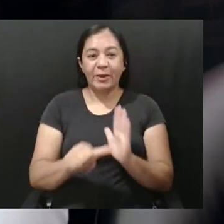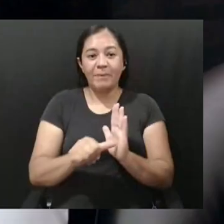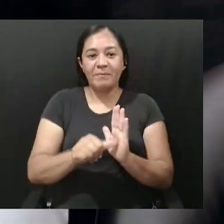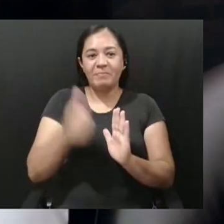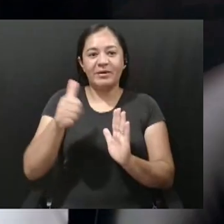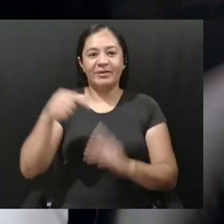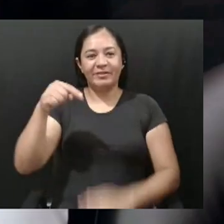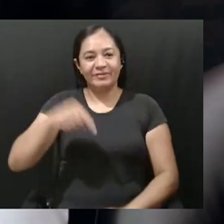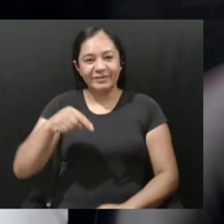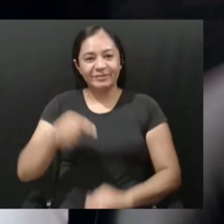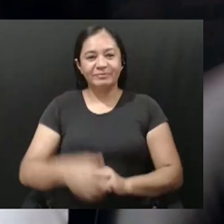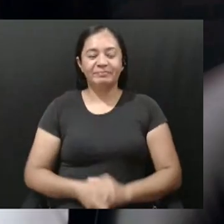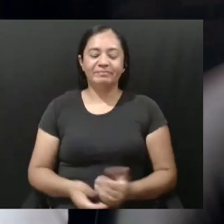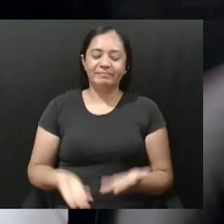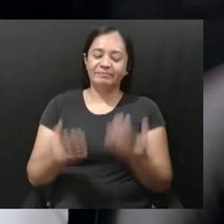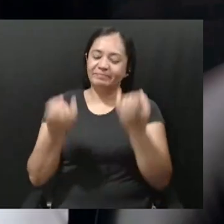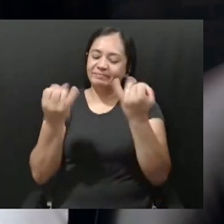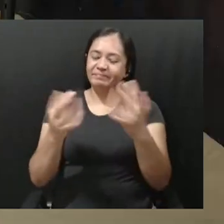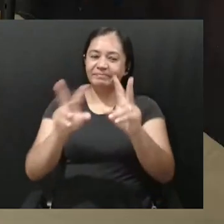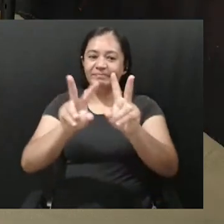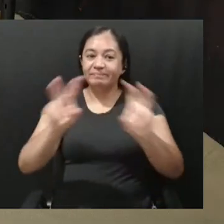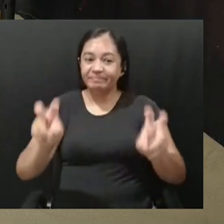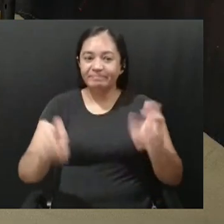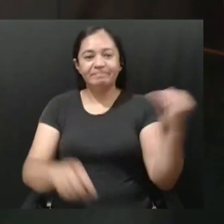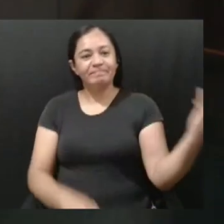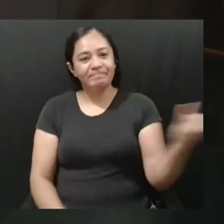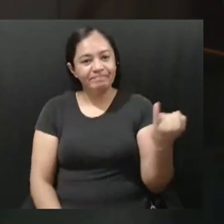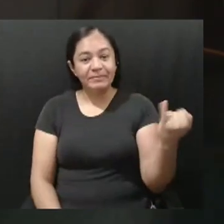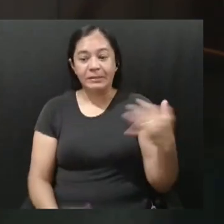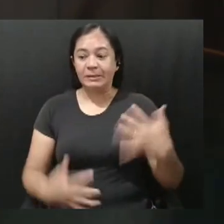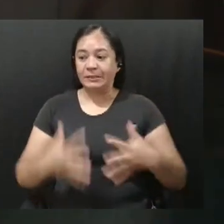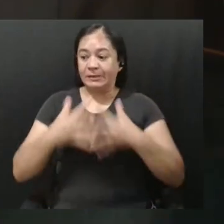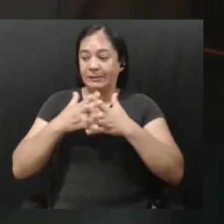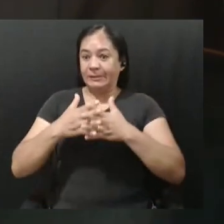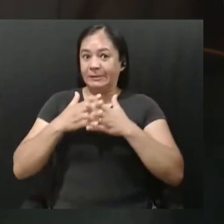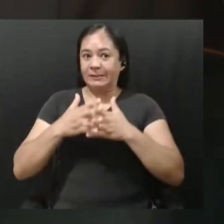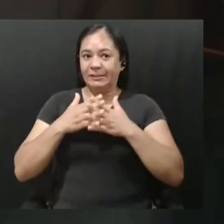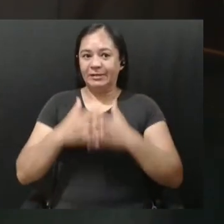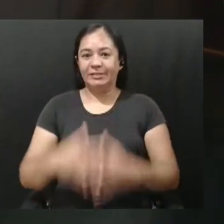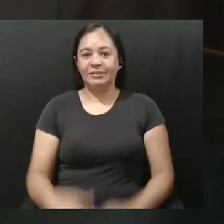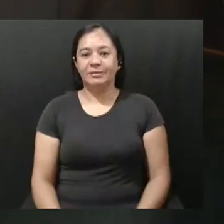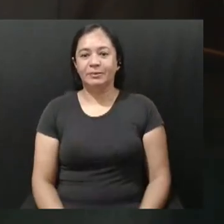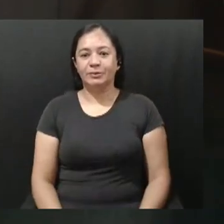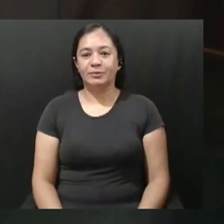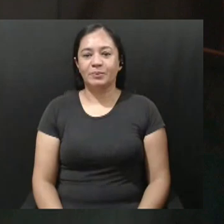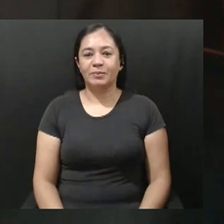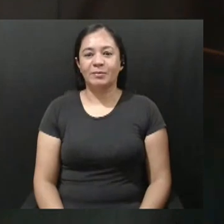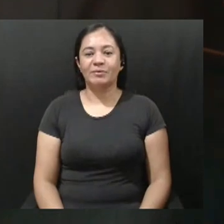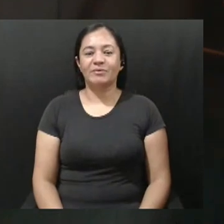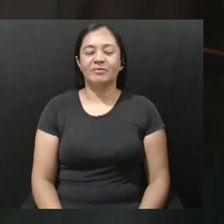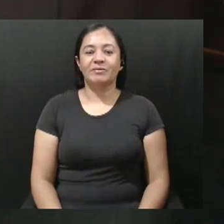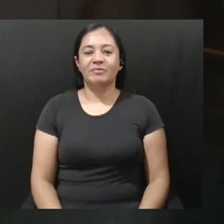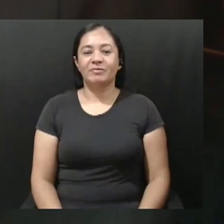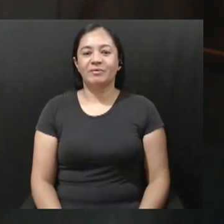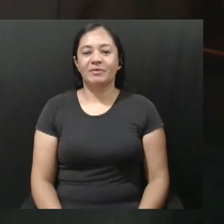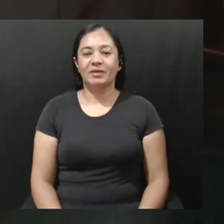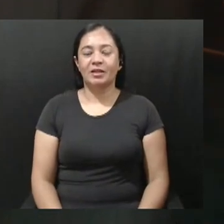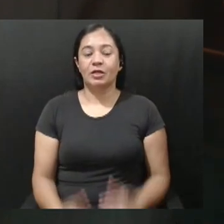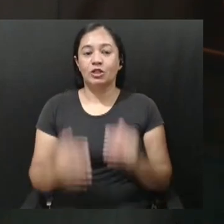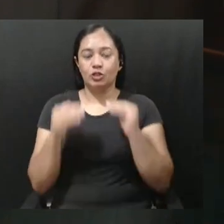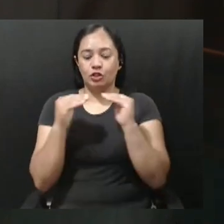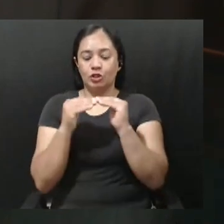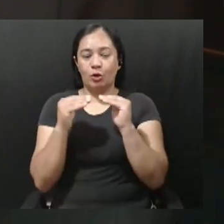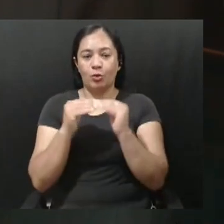sobre esse tema que é extremamente complicado, né? Complicadíssimo! E olha só, segundo dados do IBGE, a percepção